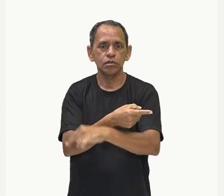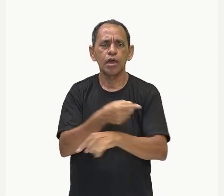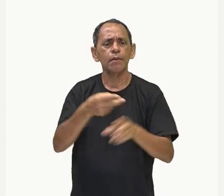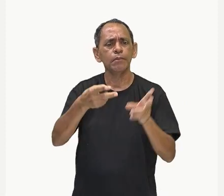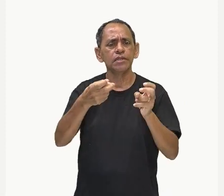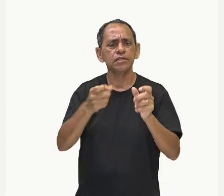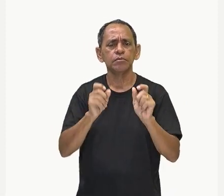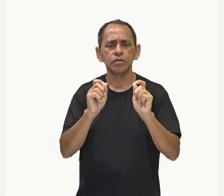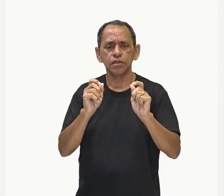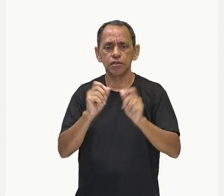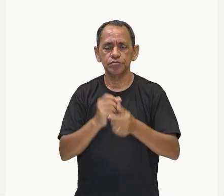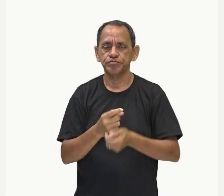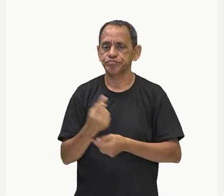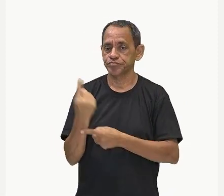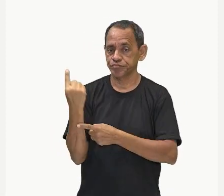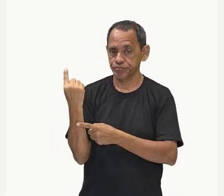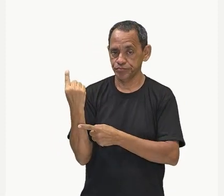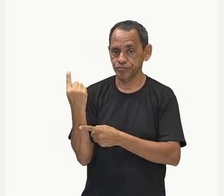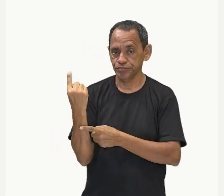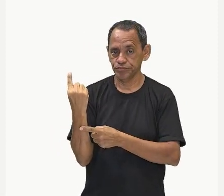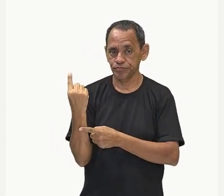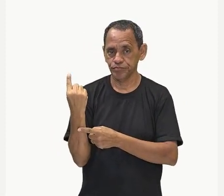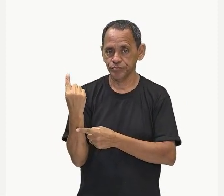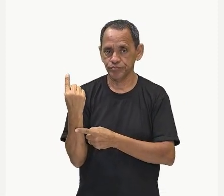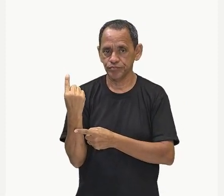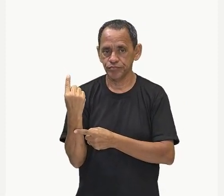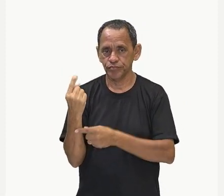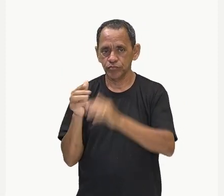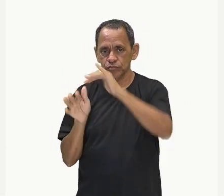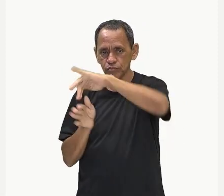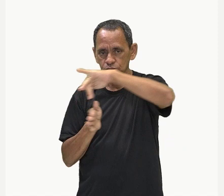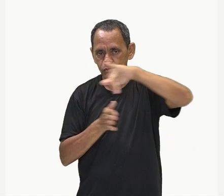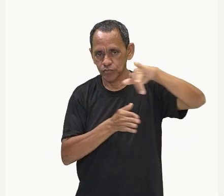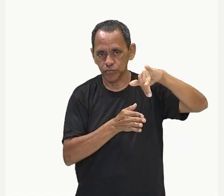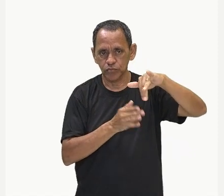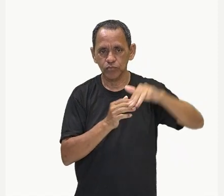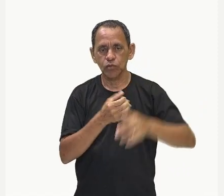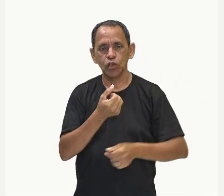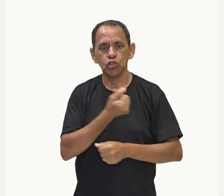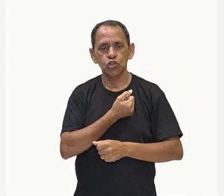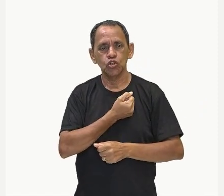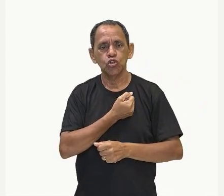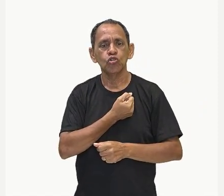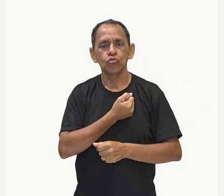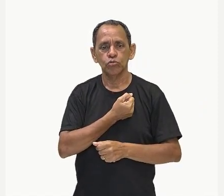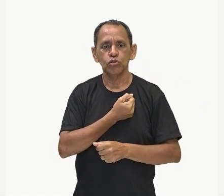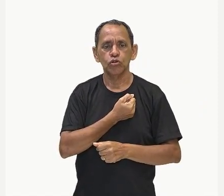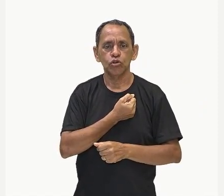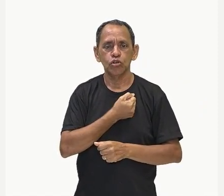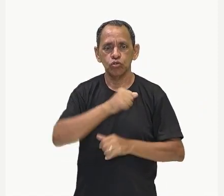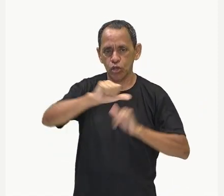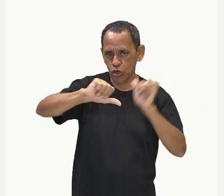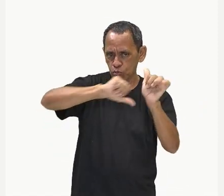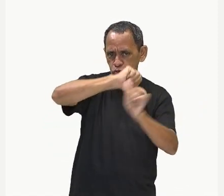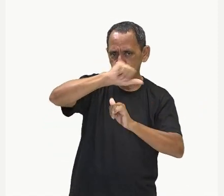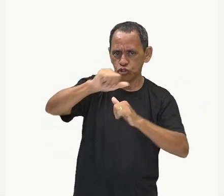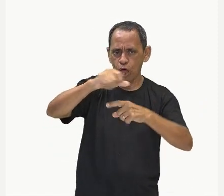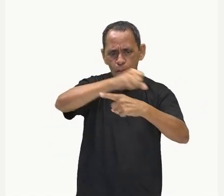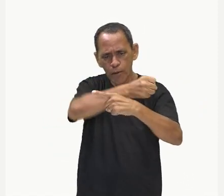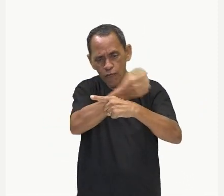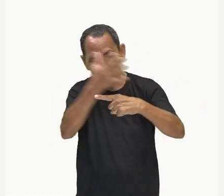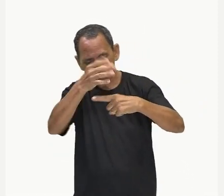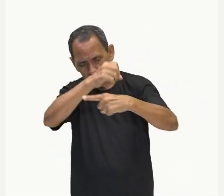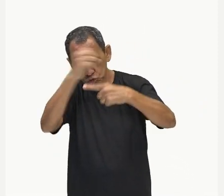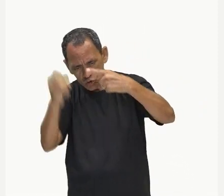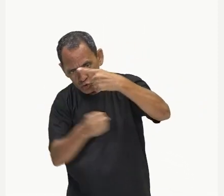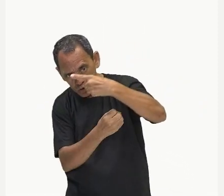o contrário agora? Vamos agora passar de números decimais para frações decimais, fazendo